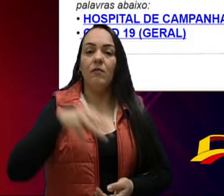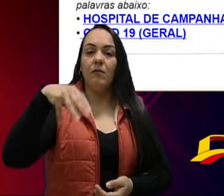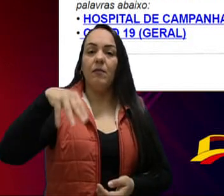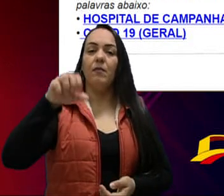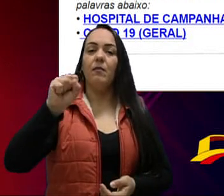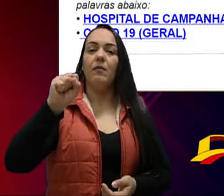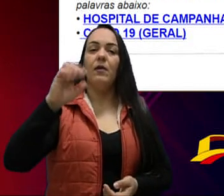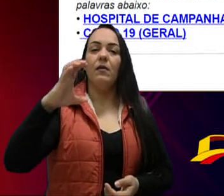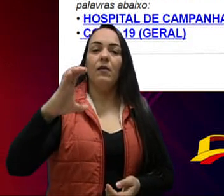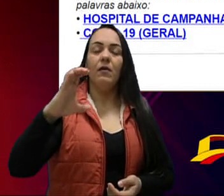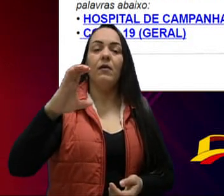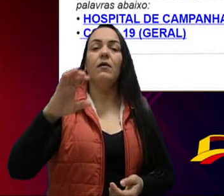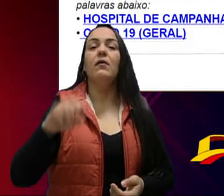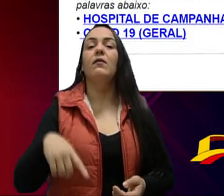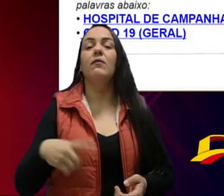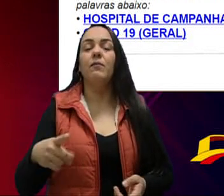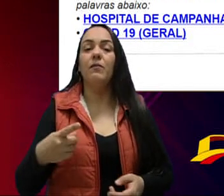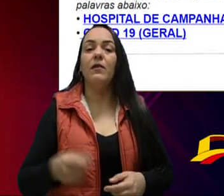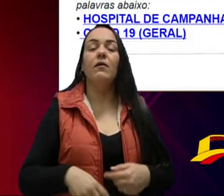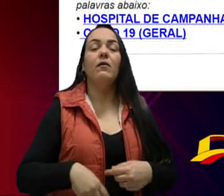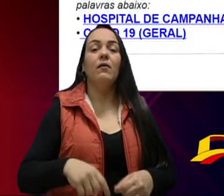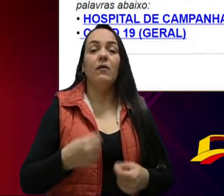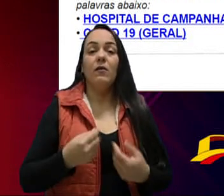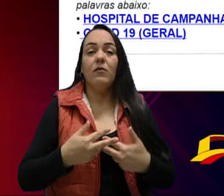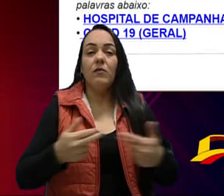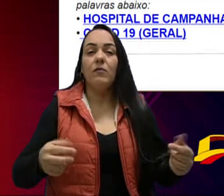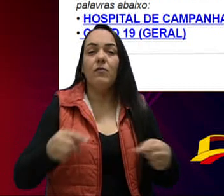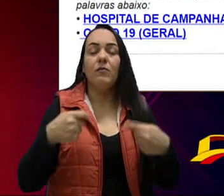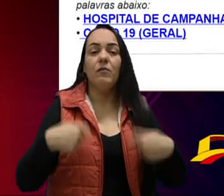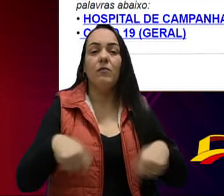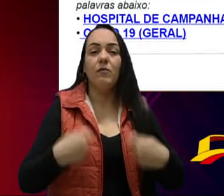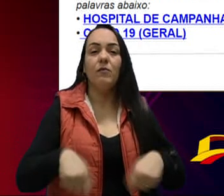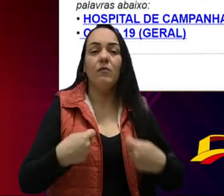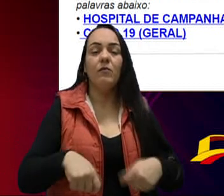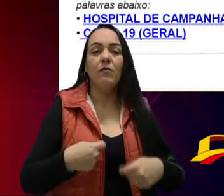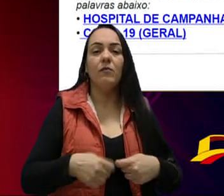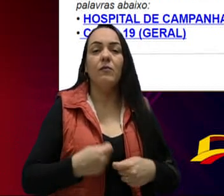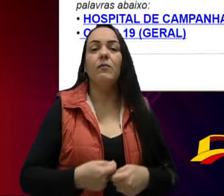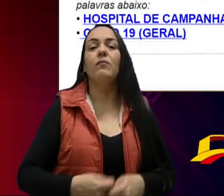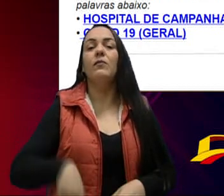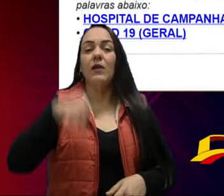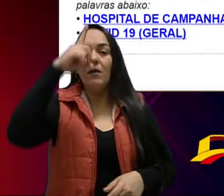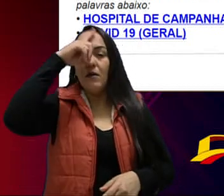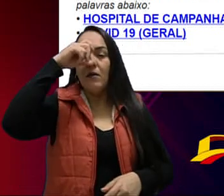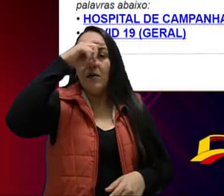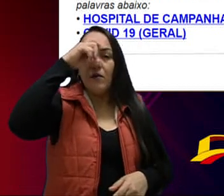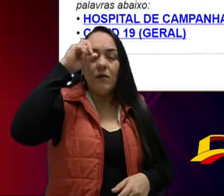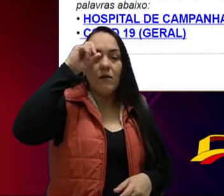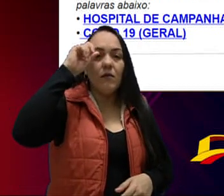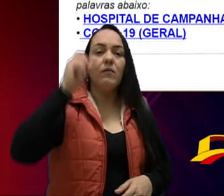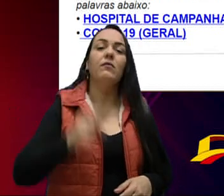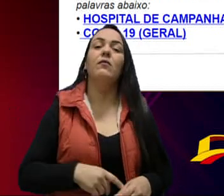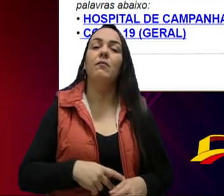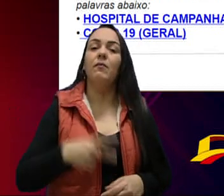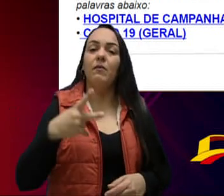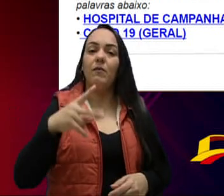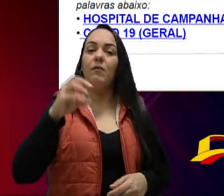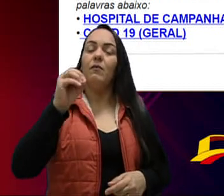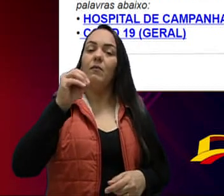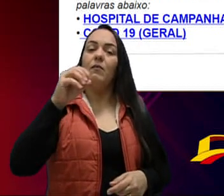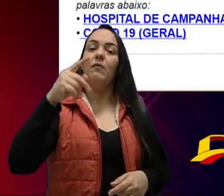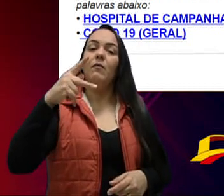que é média e alta complexidade que são os procedimentos já que precisa de nível hospitalar de policlínica